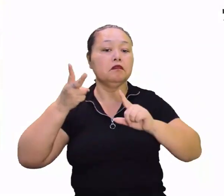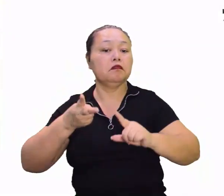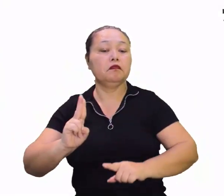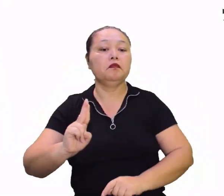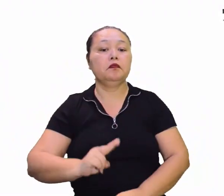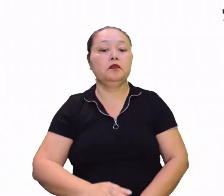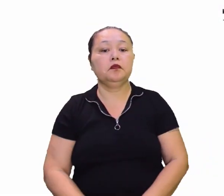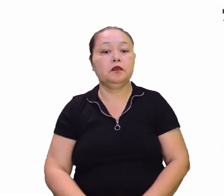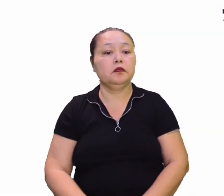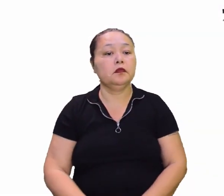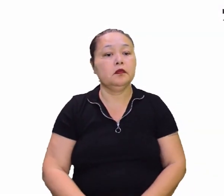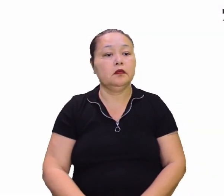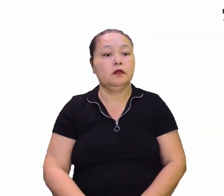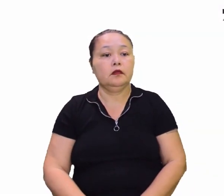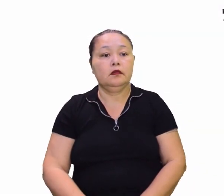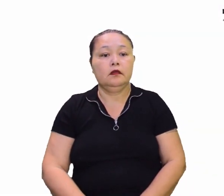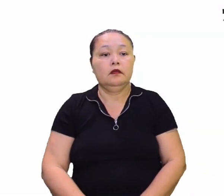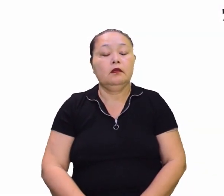continuando.